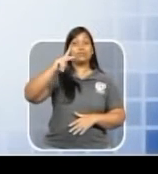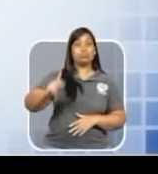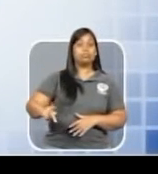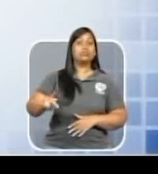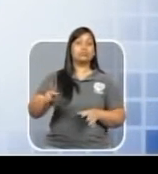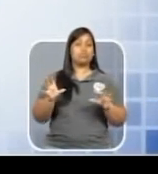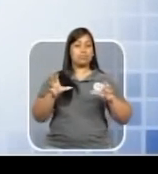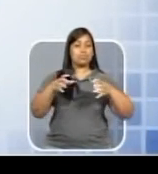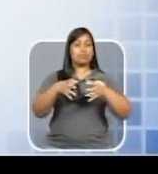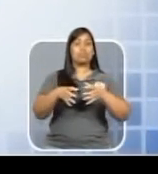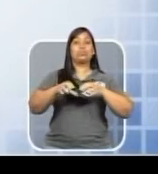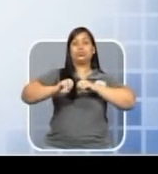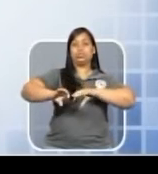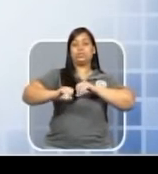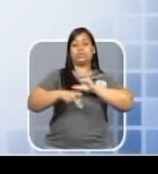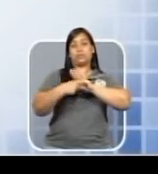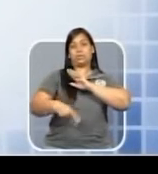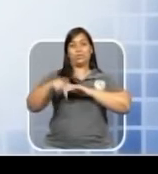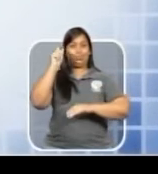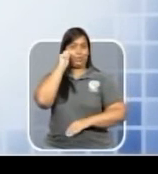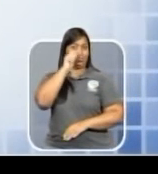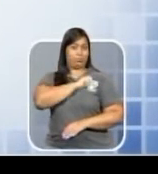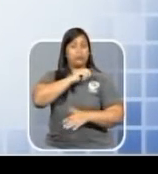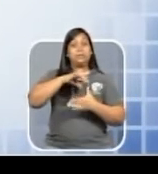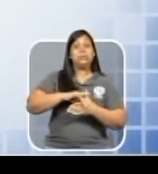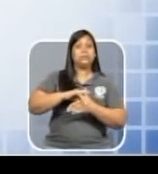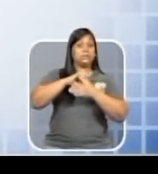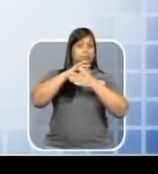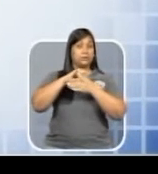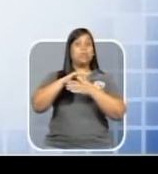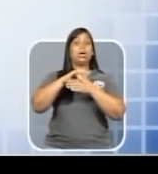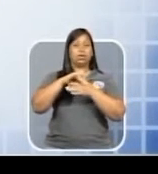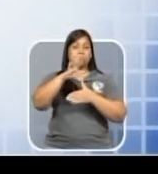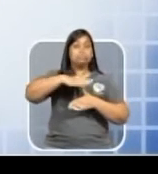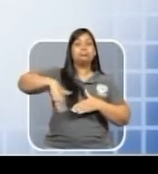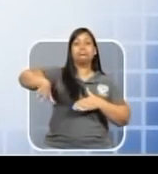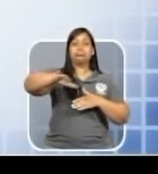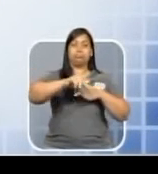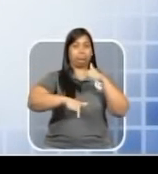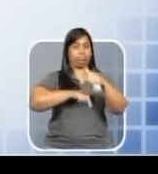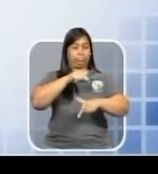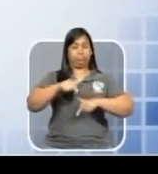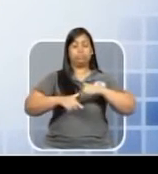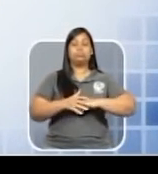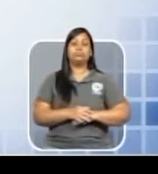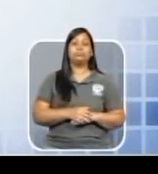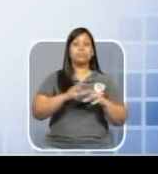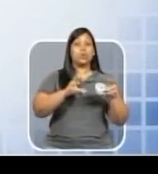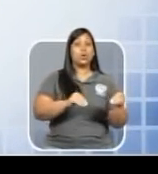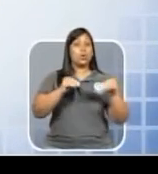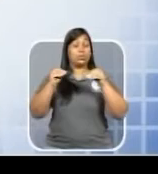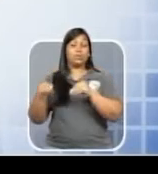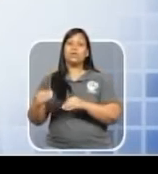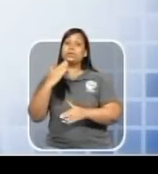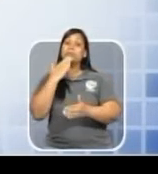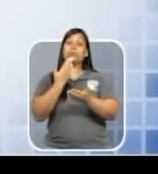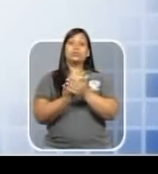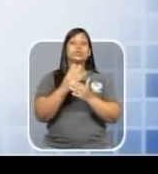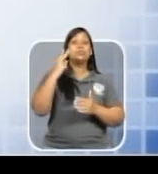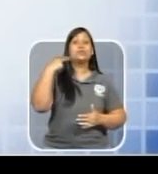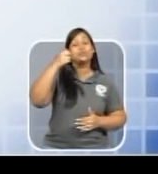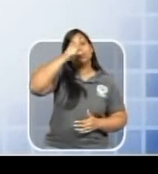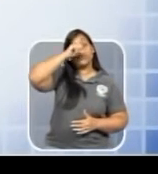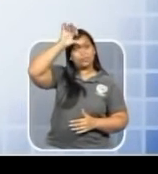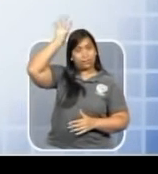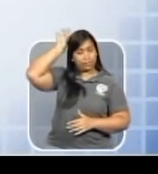rede de ensino de Rio Preto, que se destacam em suas áreas de atuação. O adiamento foi pedido por João